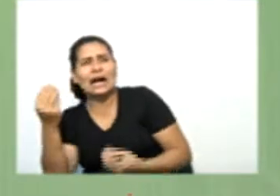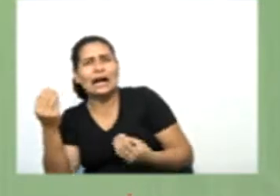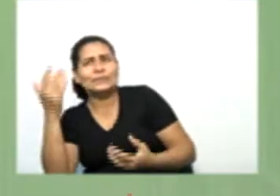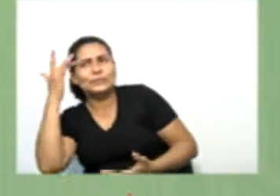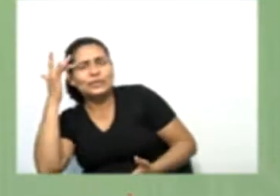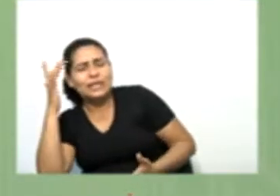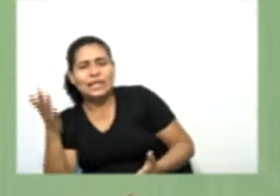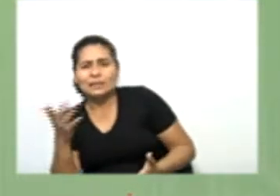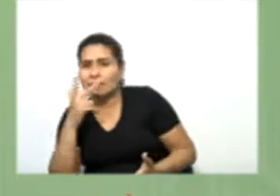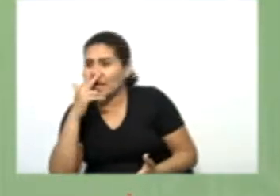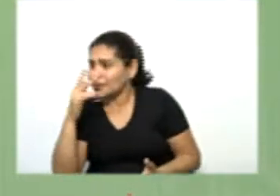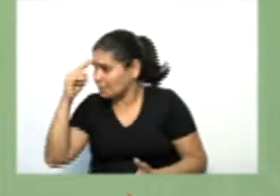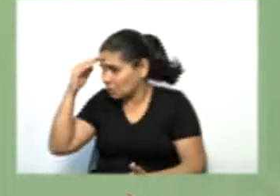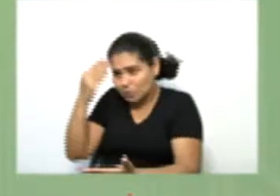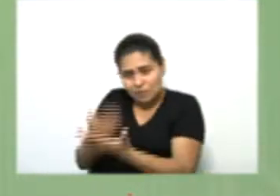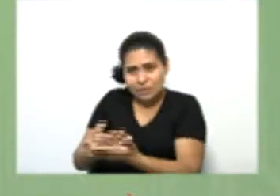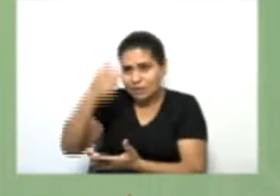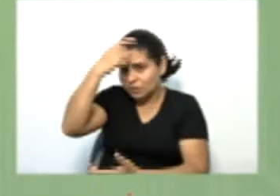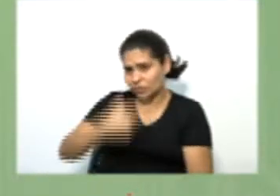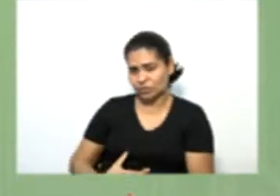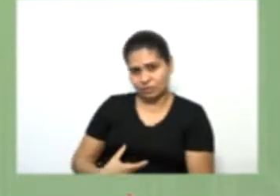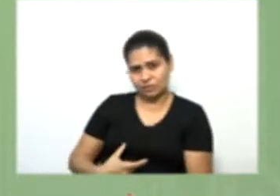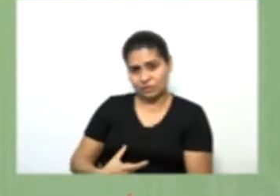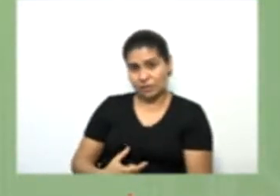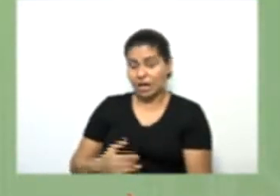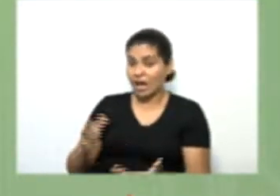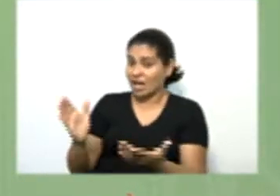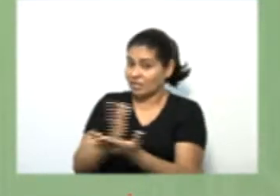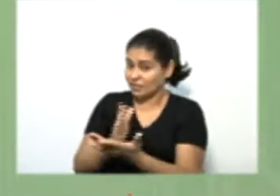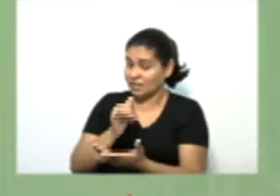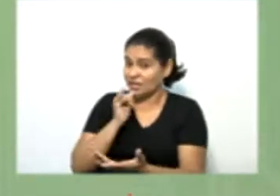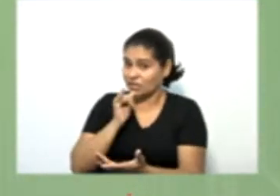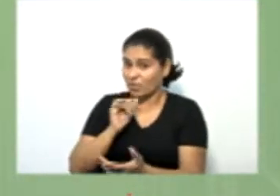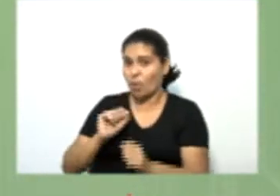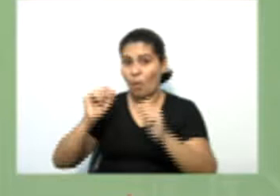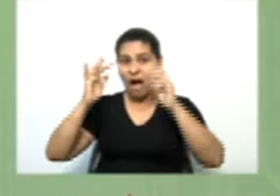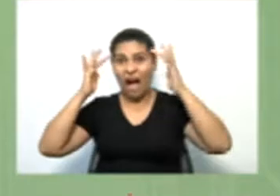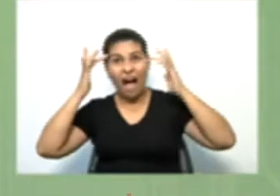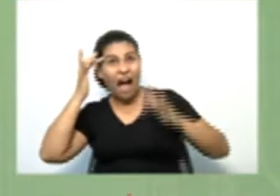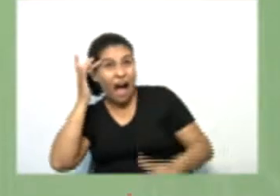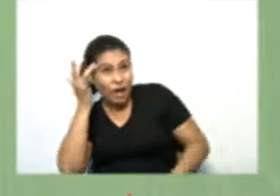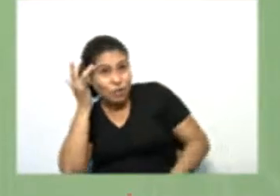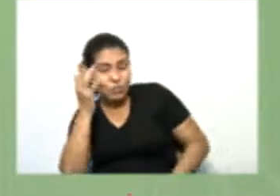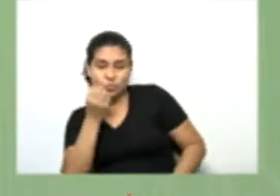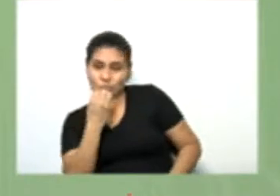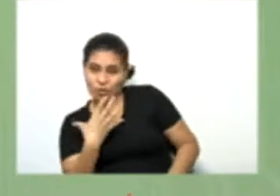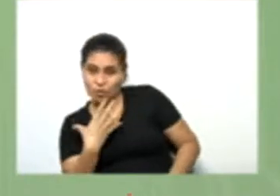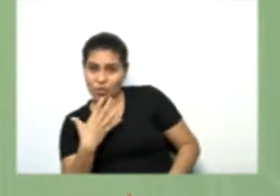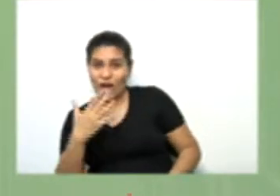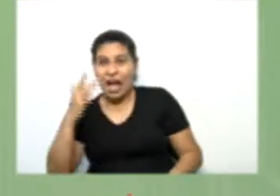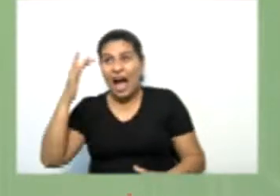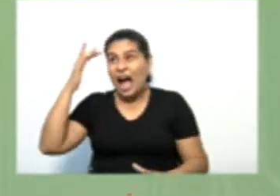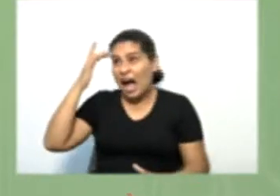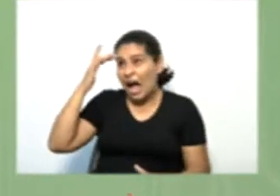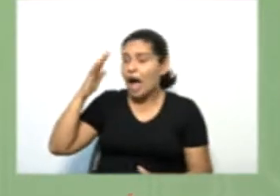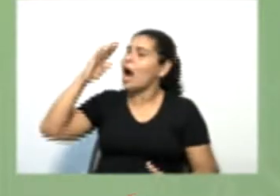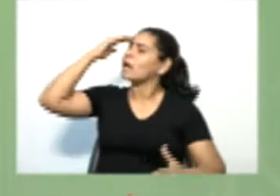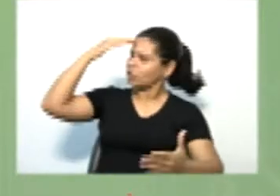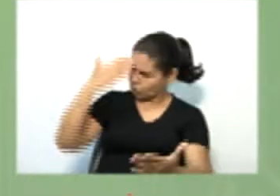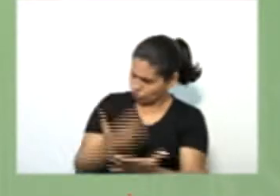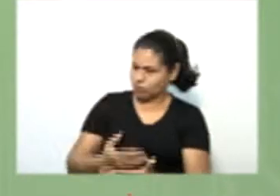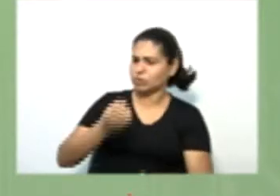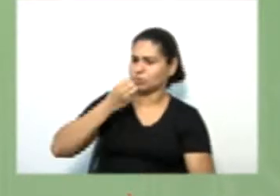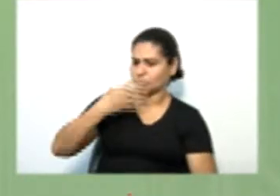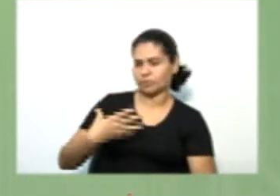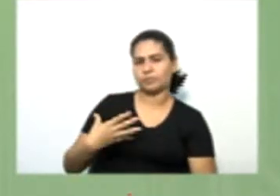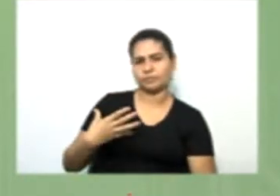tira total confiança em você. Em vez de acho que é bom, prefira acredito